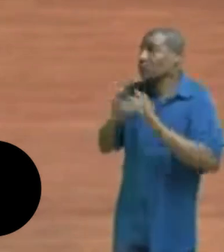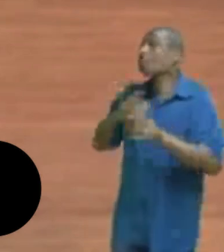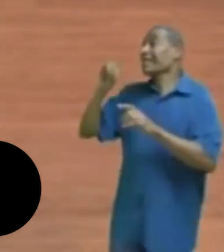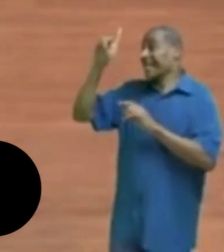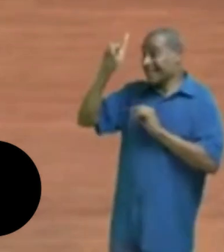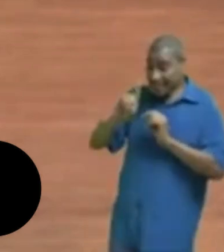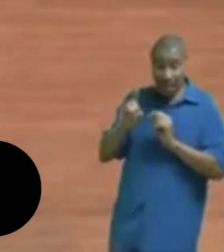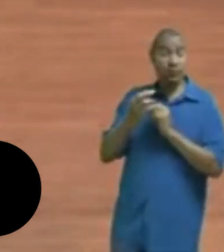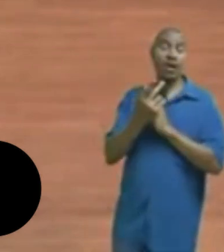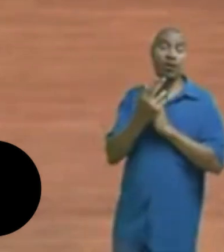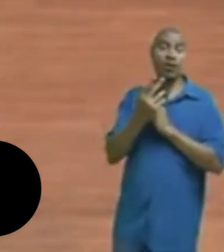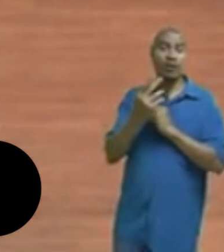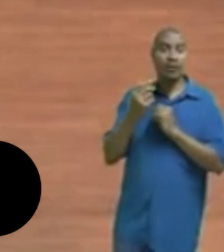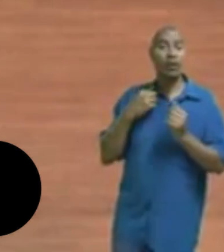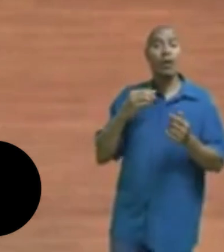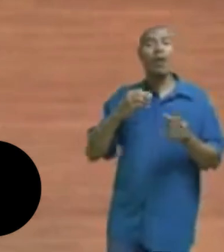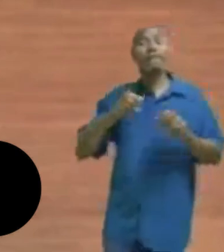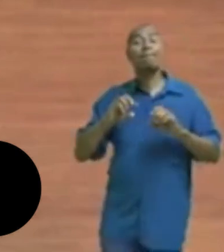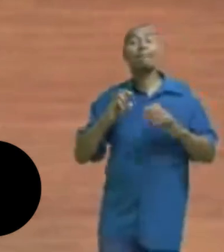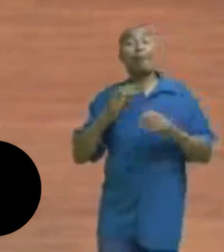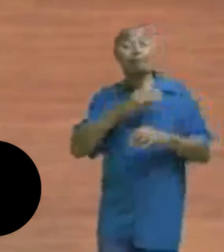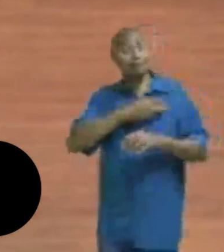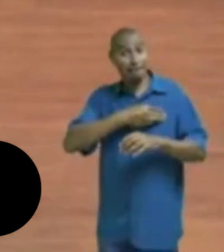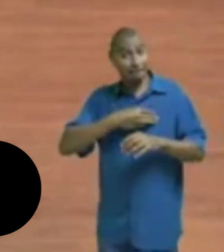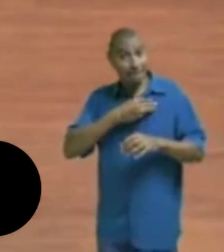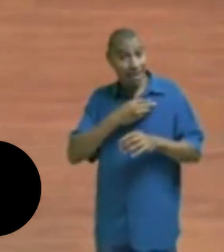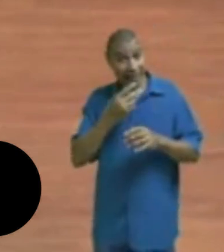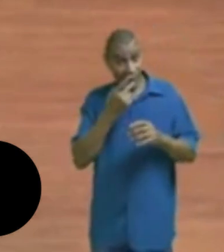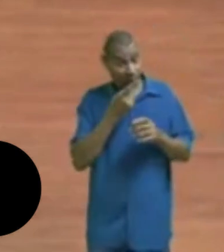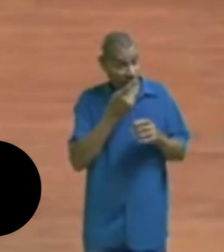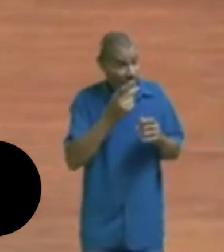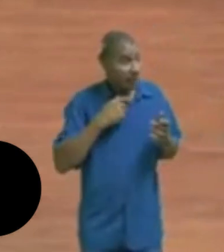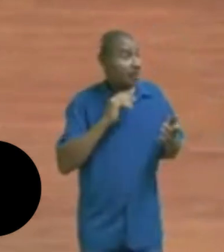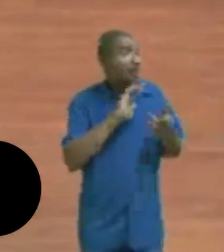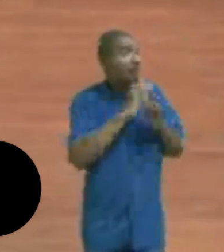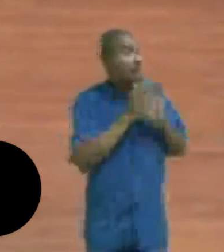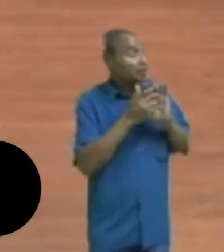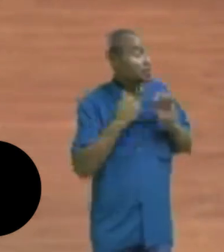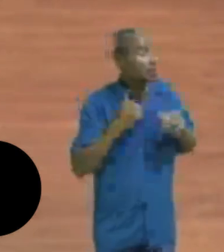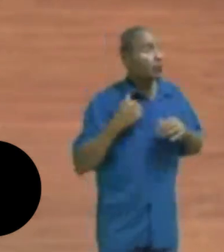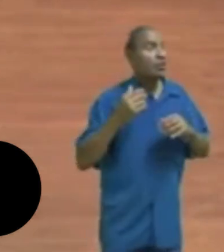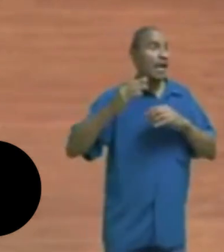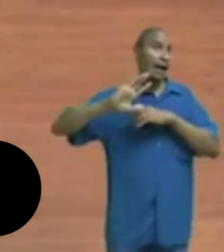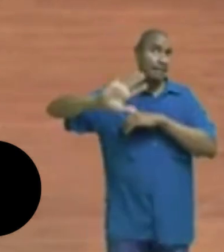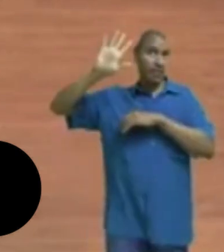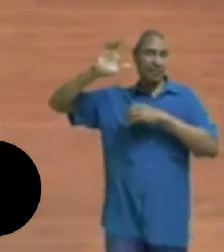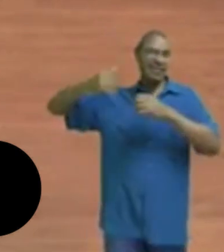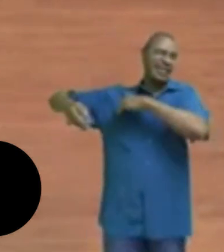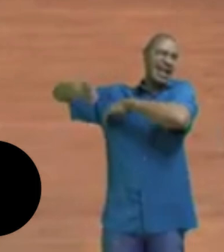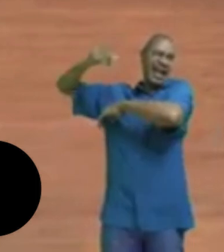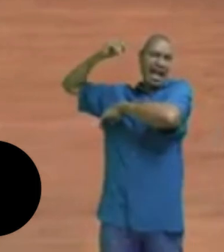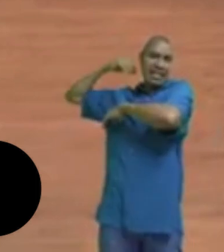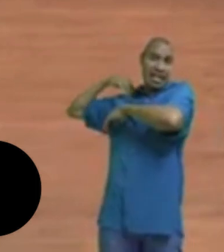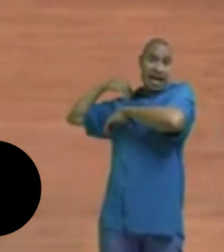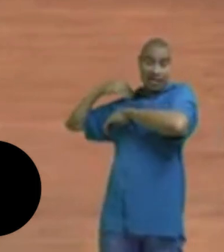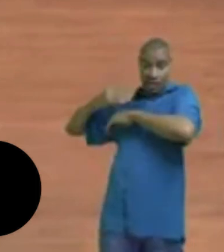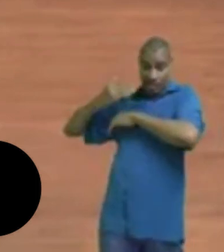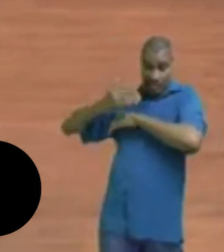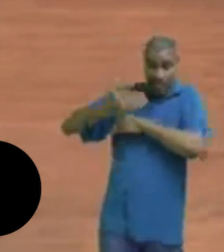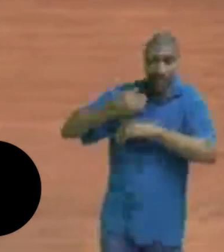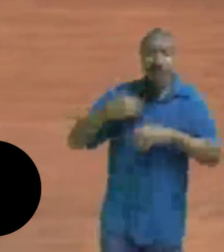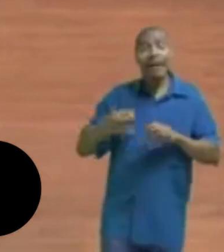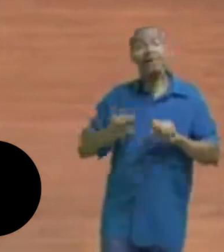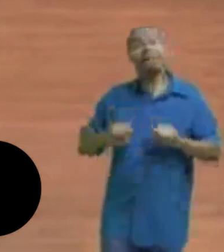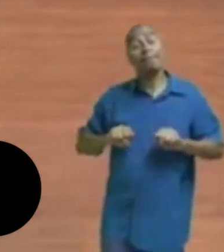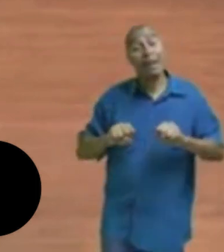Enquanto Mateus escreve para os judeus para afirmar que Jesus é o Messias prometido de Israel, enquanto Marcos